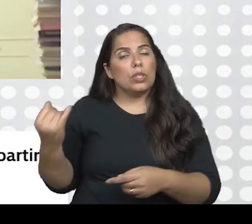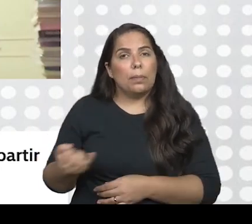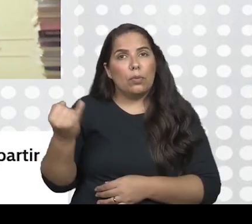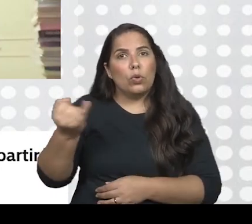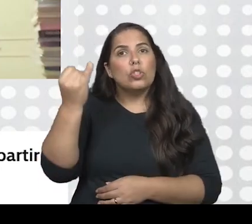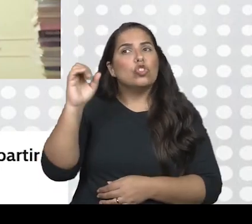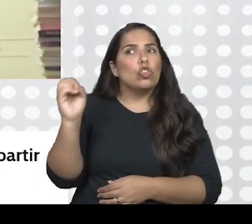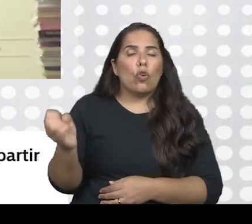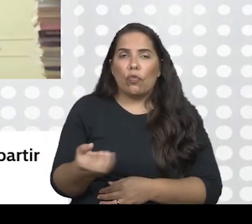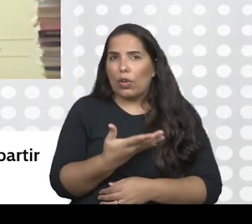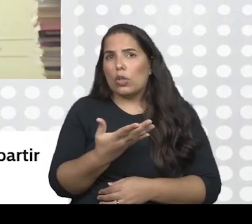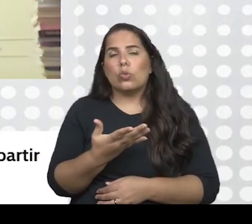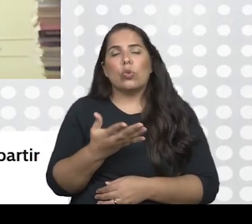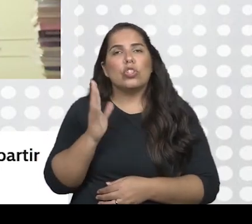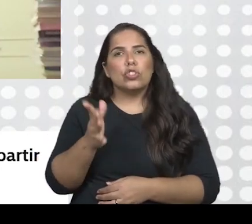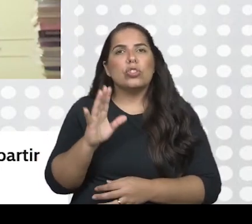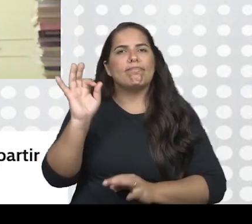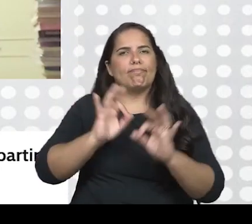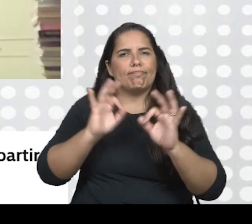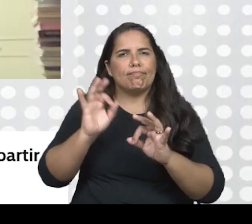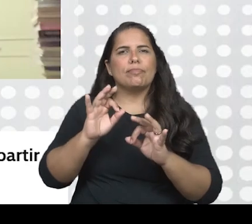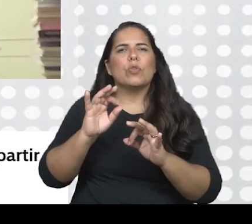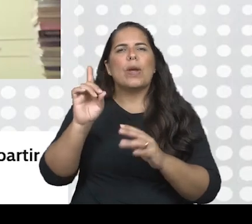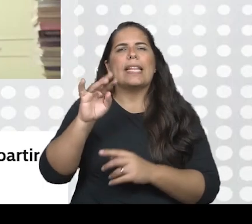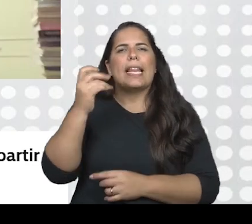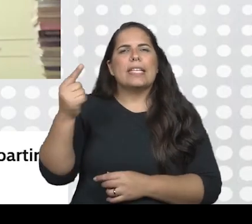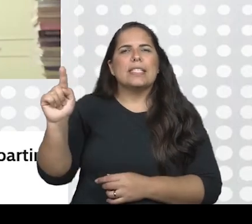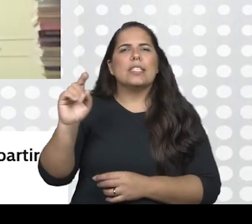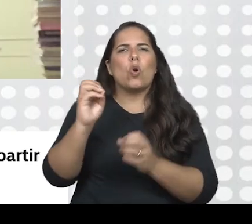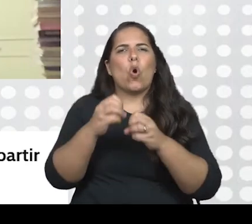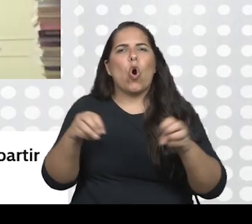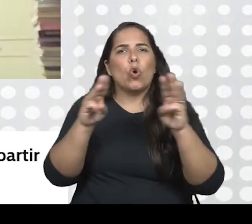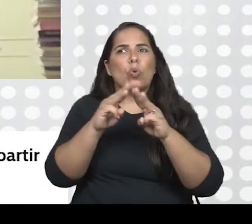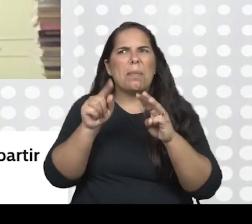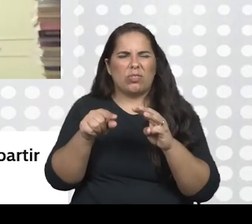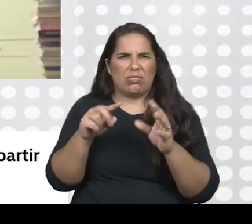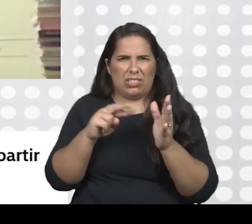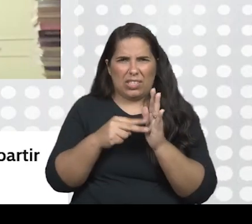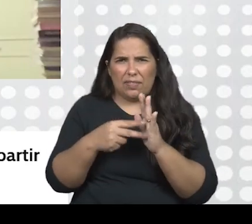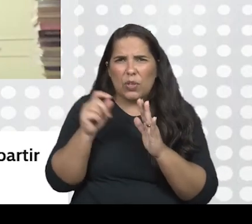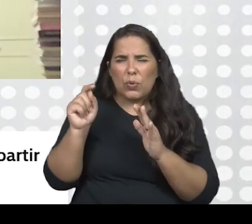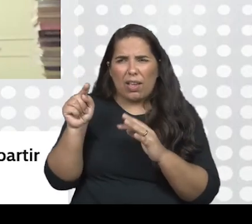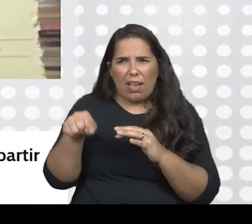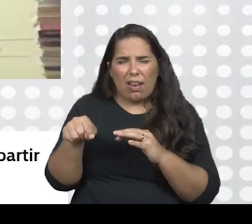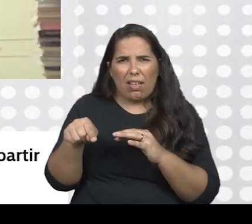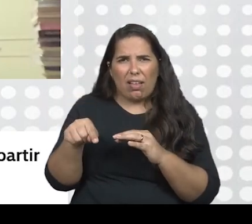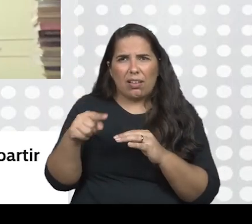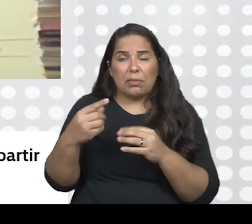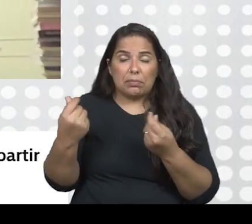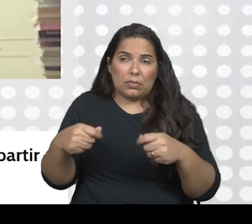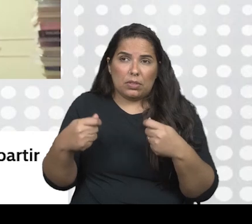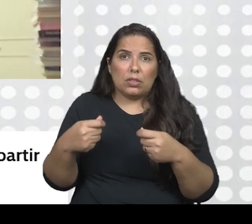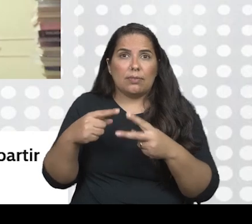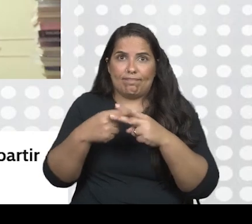importante, inovadora, já em consonância com a declaração da ONU, mas isso não quer dizer que ela não demande